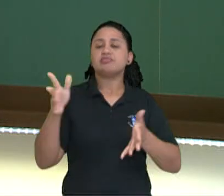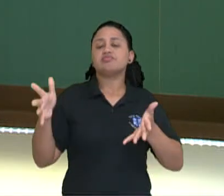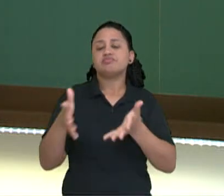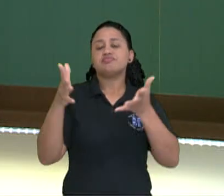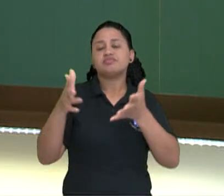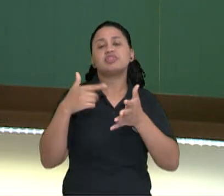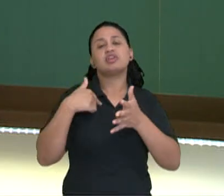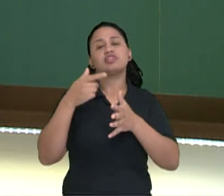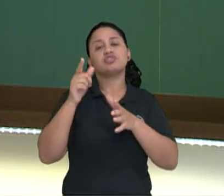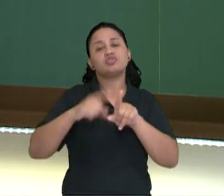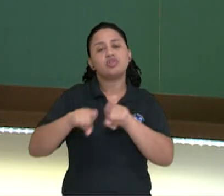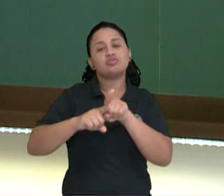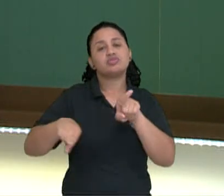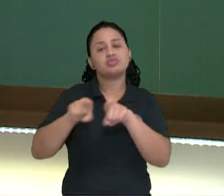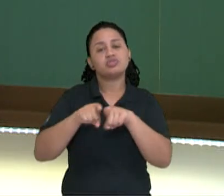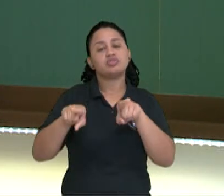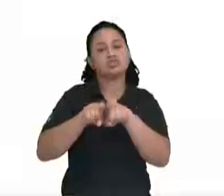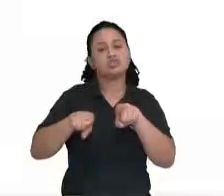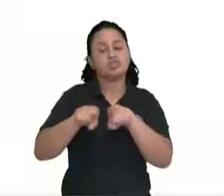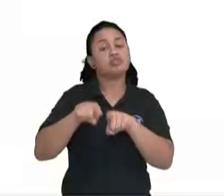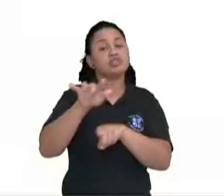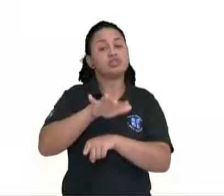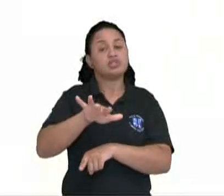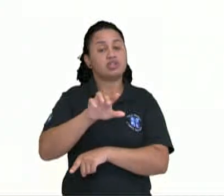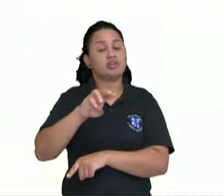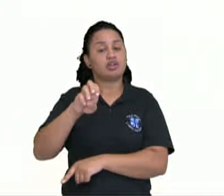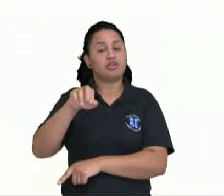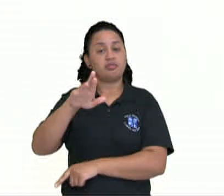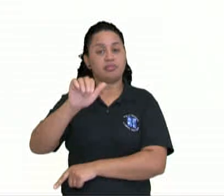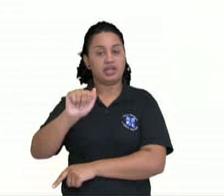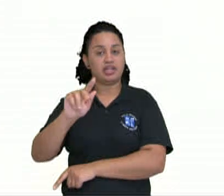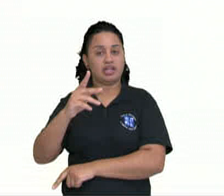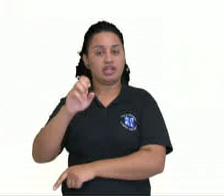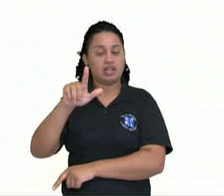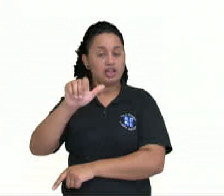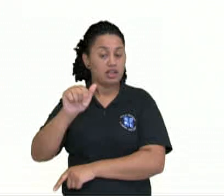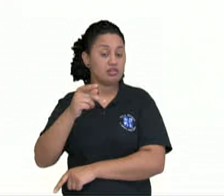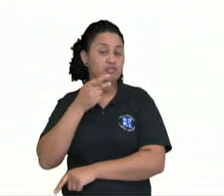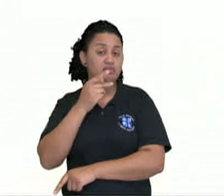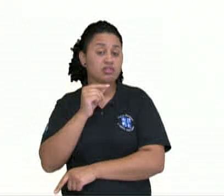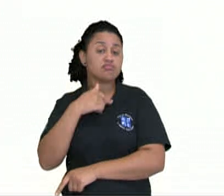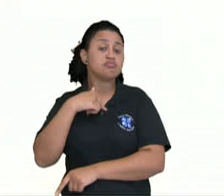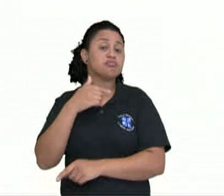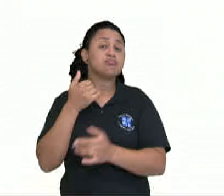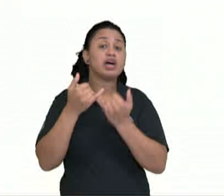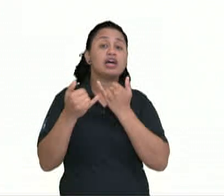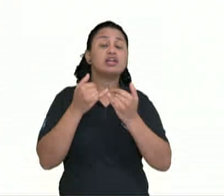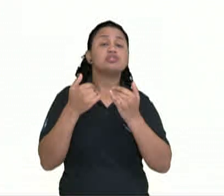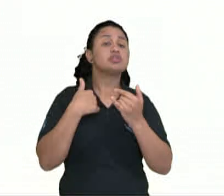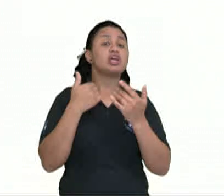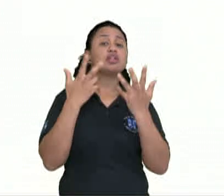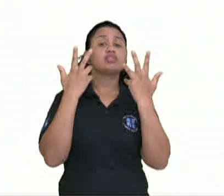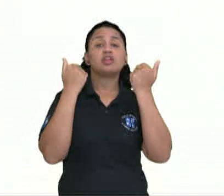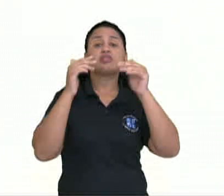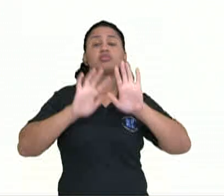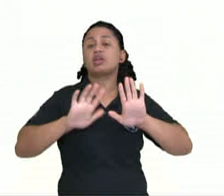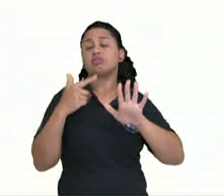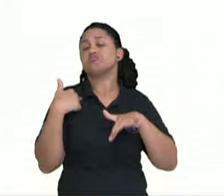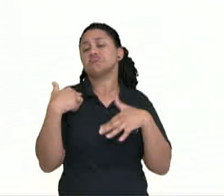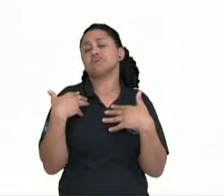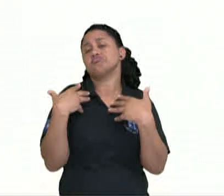tempo, as pequenas atitudes exemplificadas por Maria Helena Vilela dão a impressão de ser lógicas e aceitáveis,